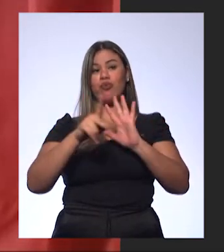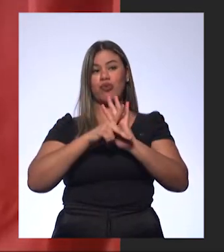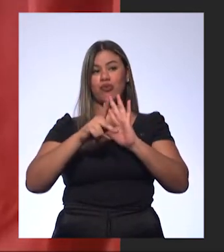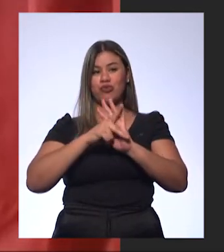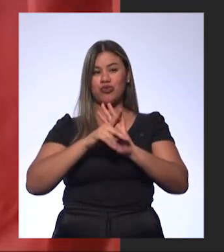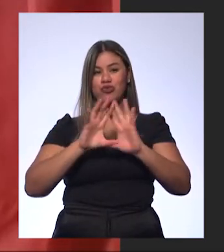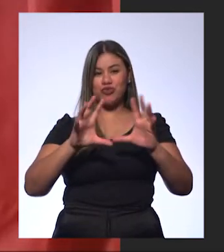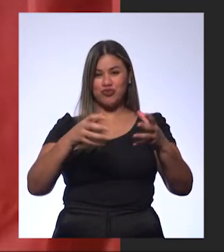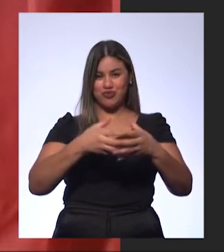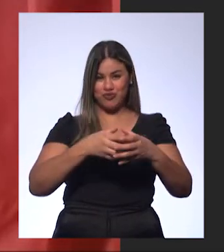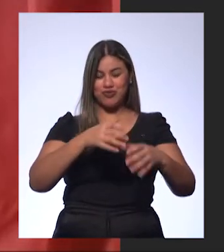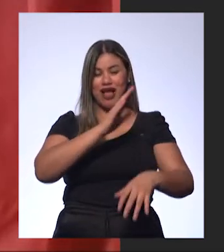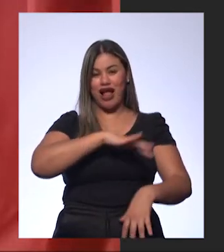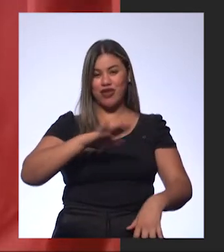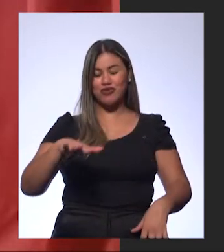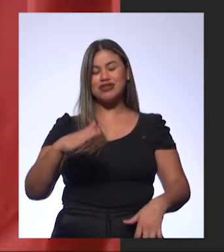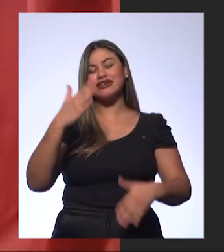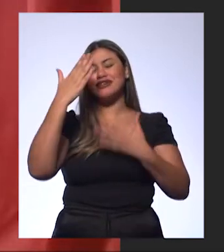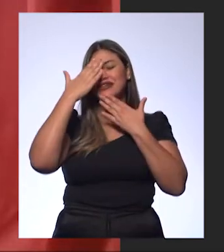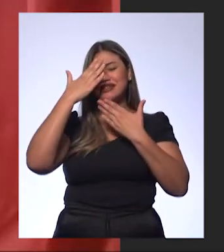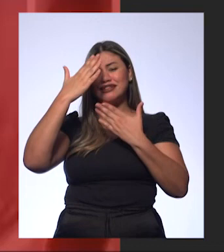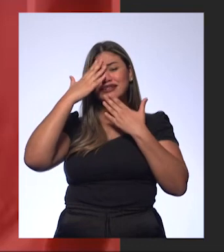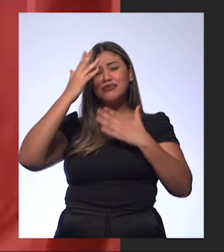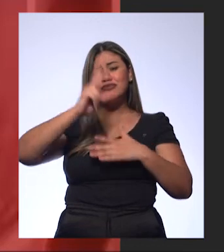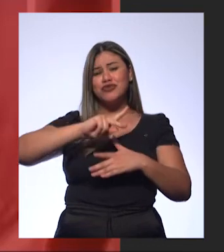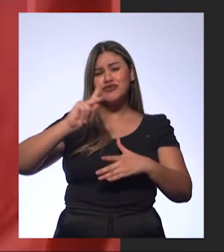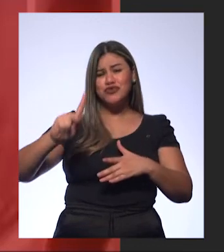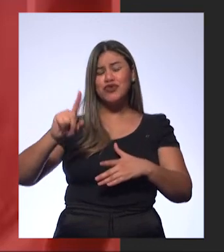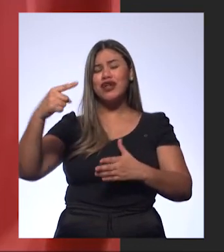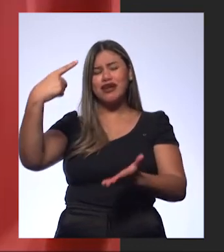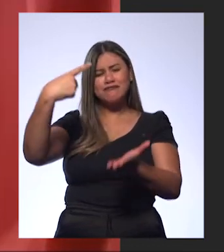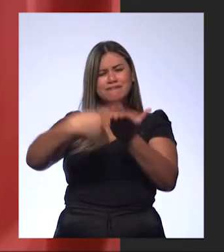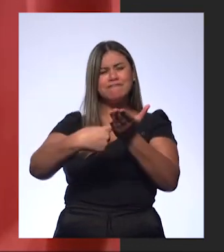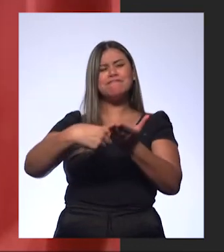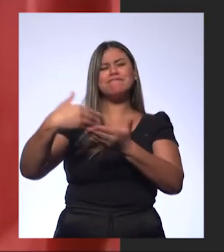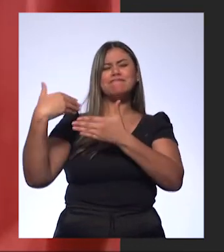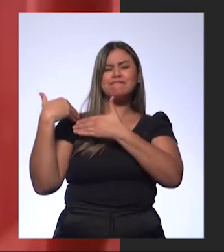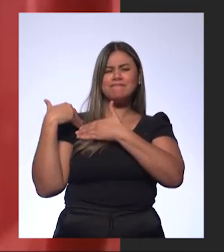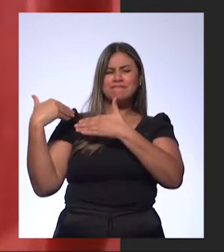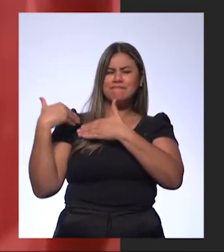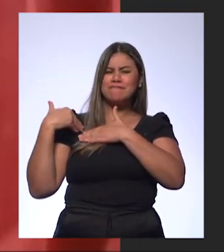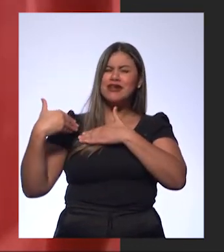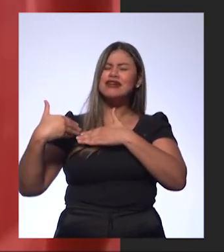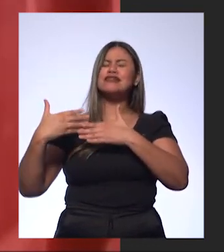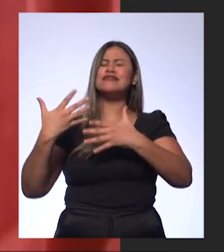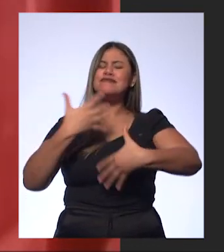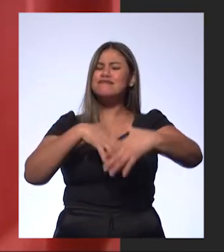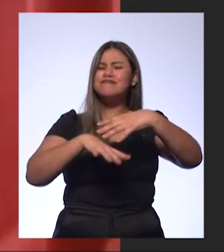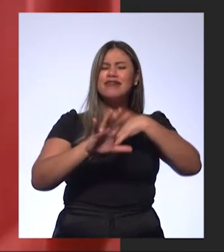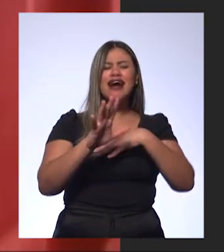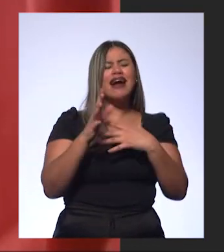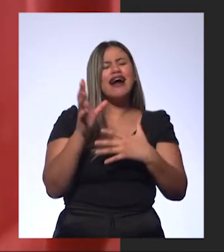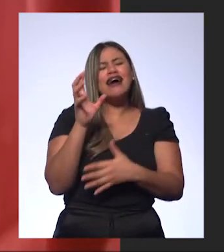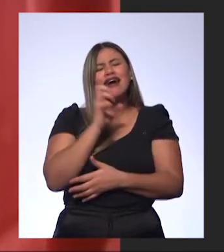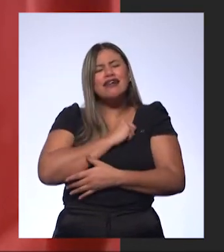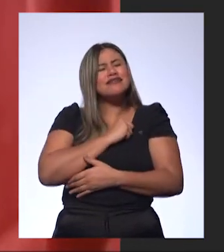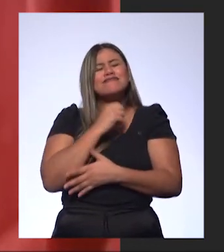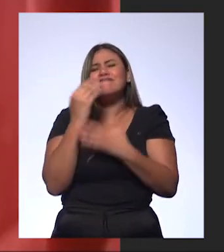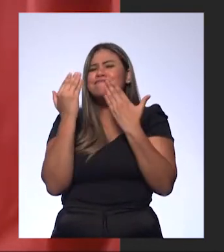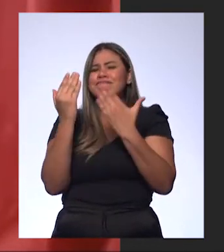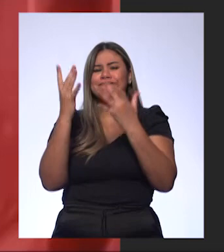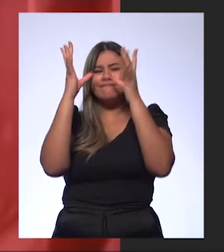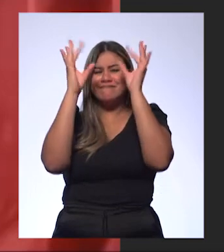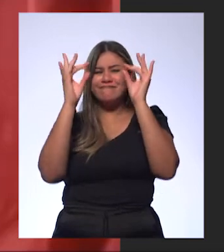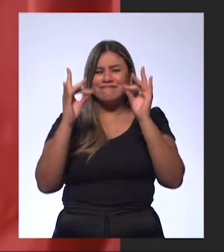ela, agradecer muito ela, porque ela é uma pessoa extremamente compromissada, responsável, empática, ela é um amor de pessoa, não tem como